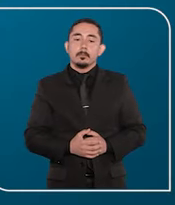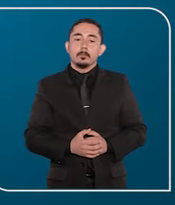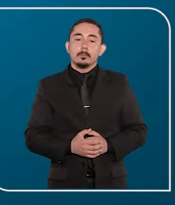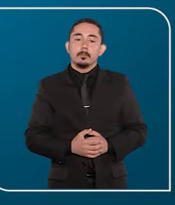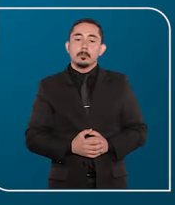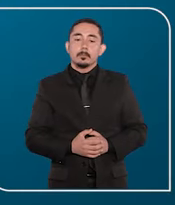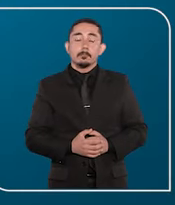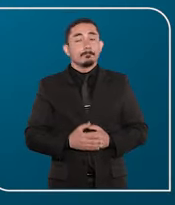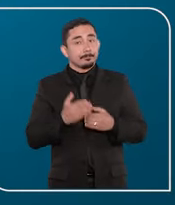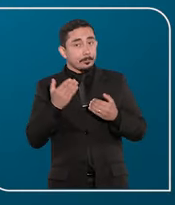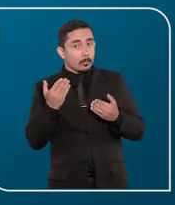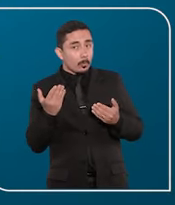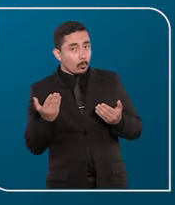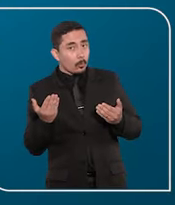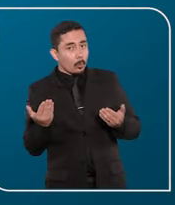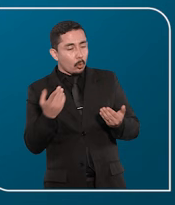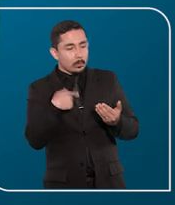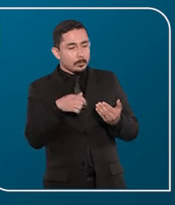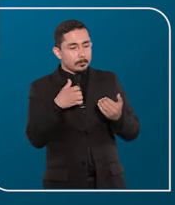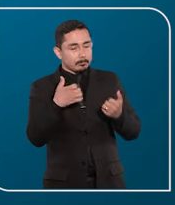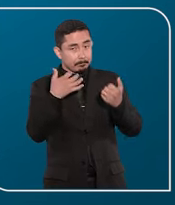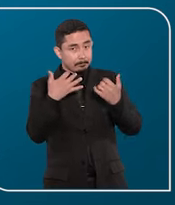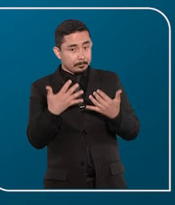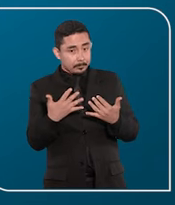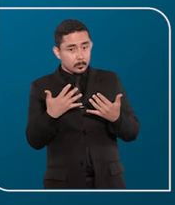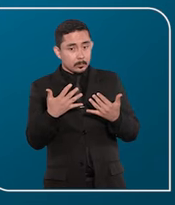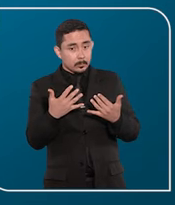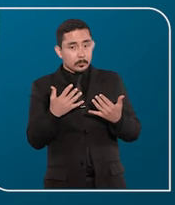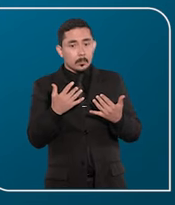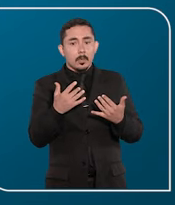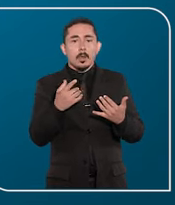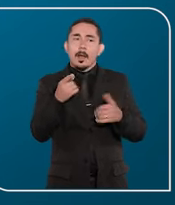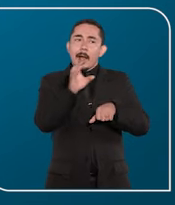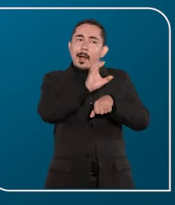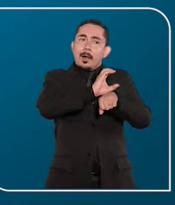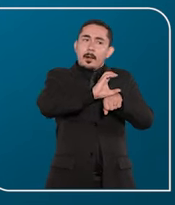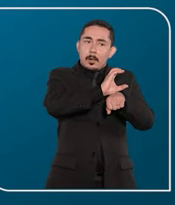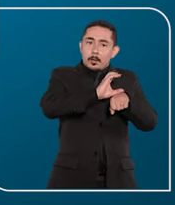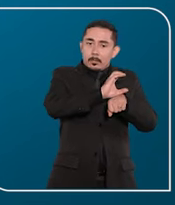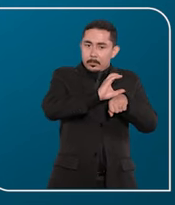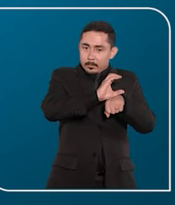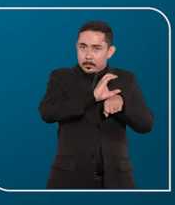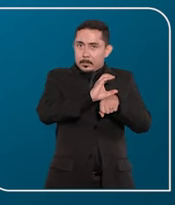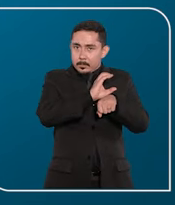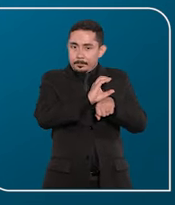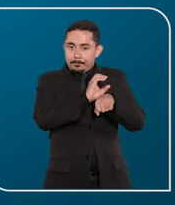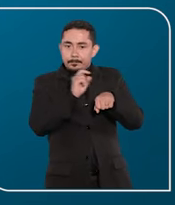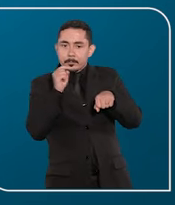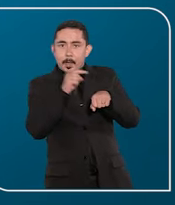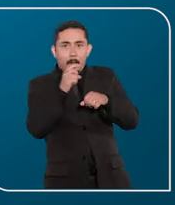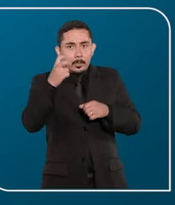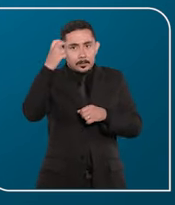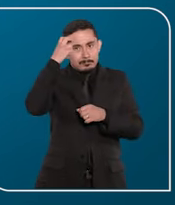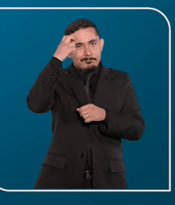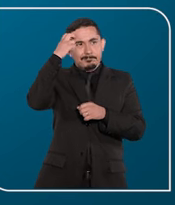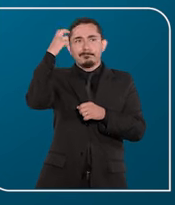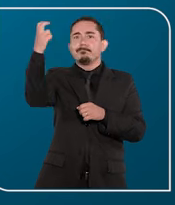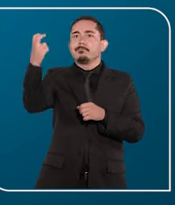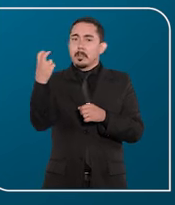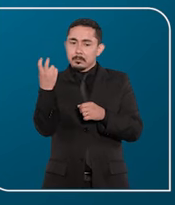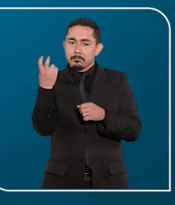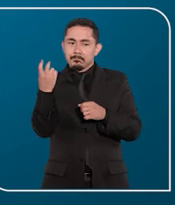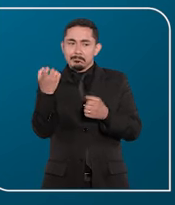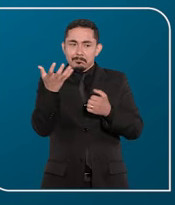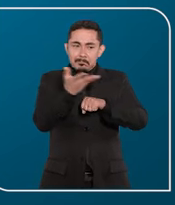Veja só, Fátima, como a Constituição ela foi inteligente, perspicaz, né,